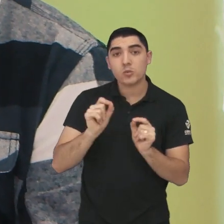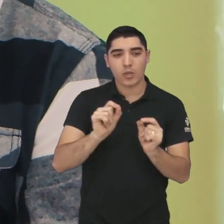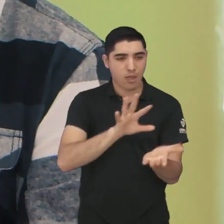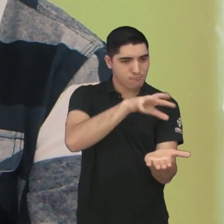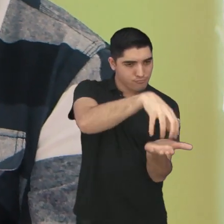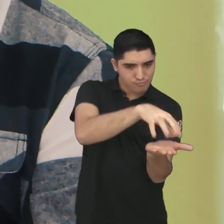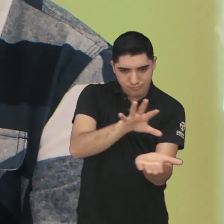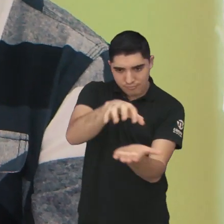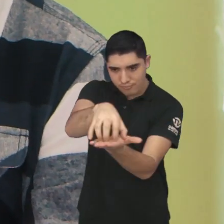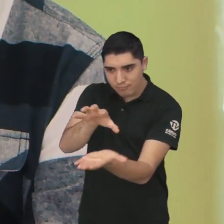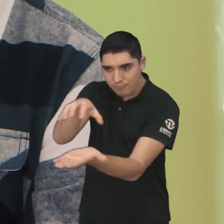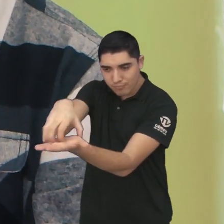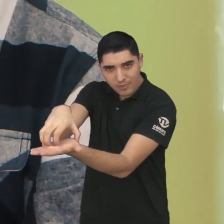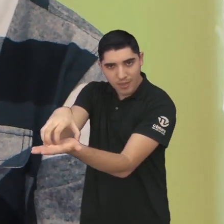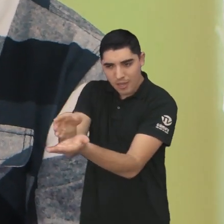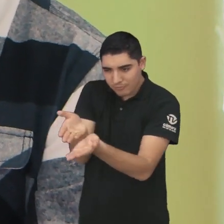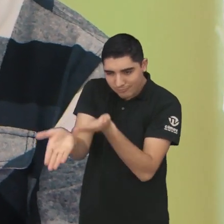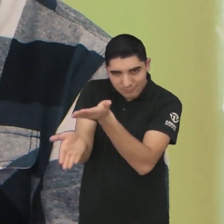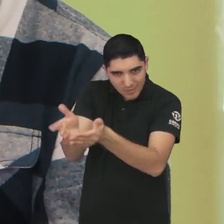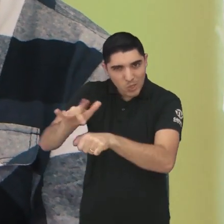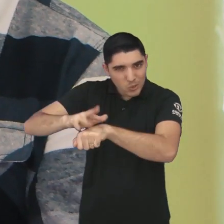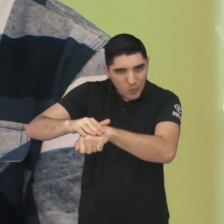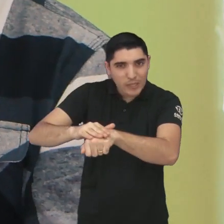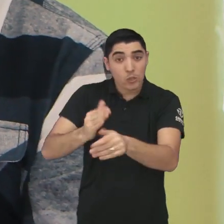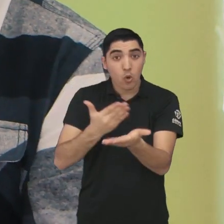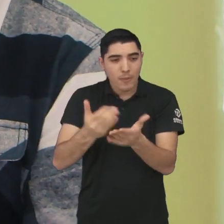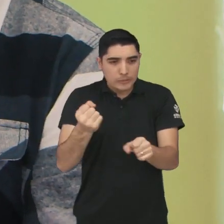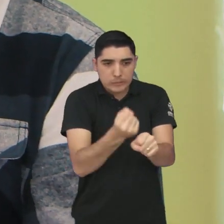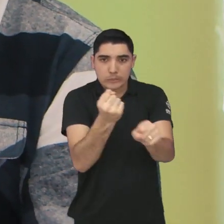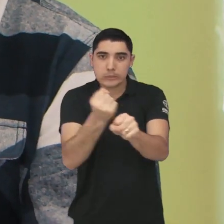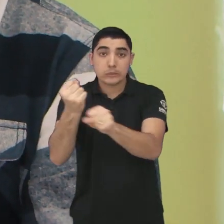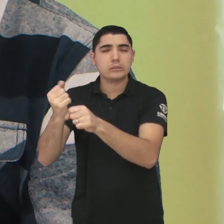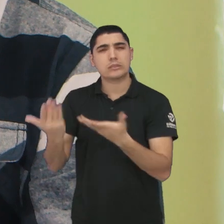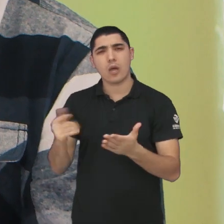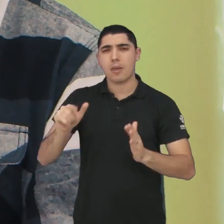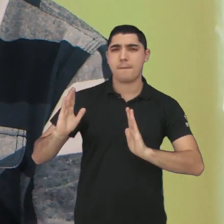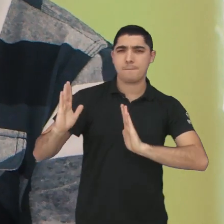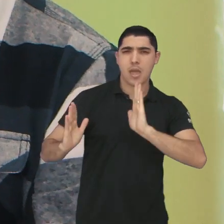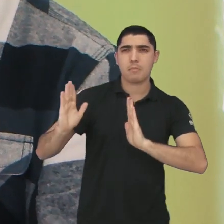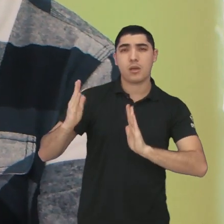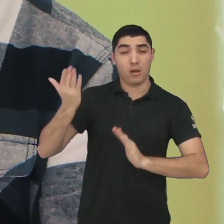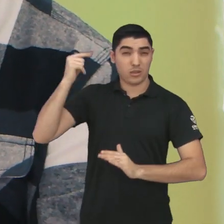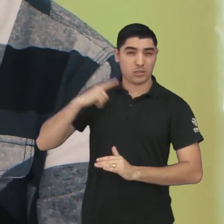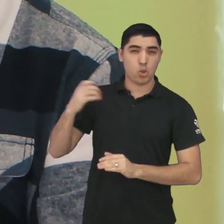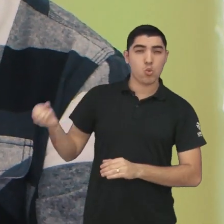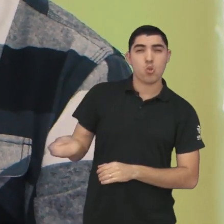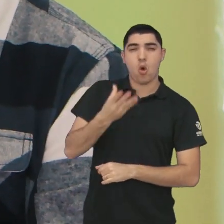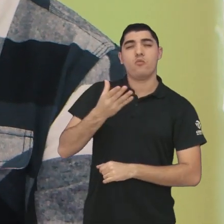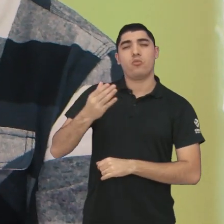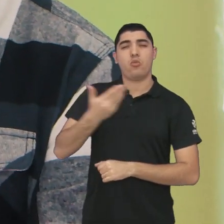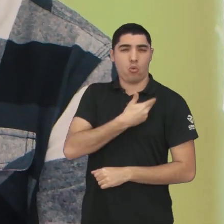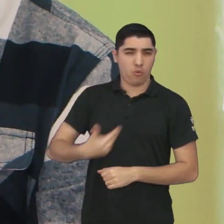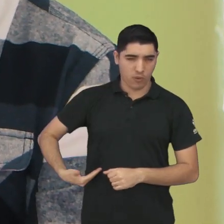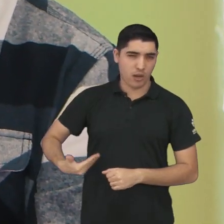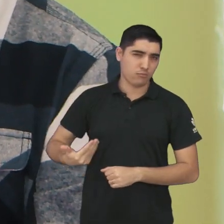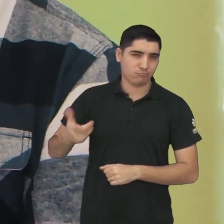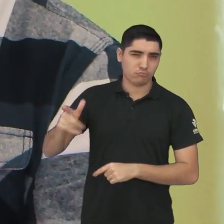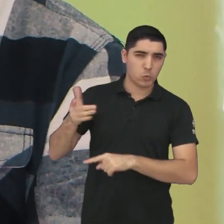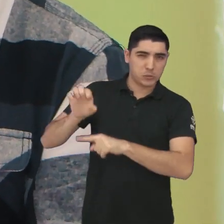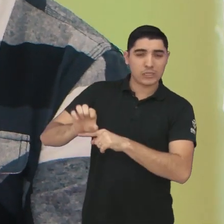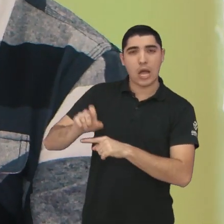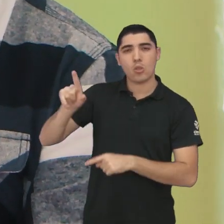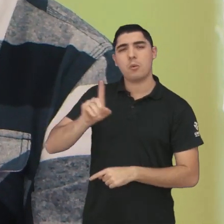e vai se criando uma pequena rede comercial de negócios ligada à doença, né? E é nisso que você vai